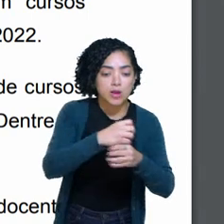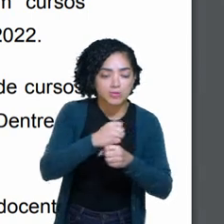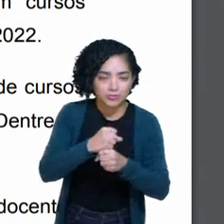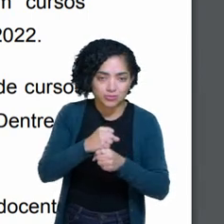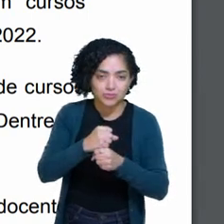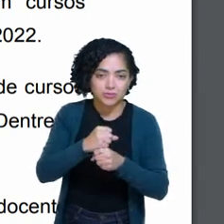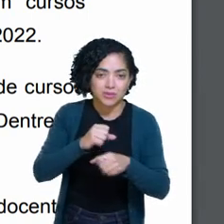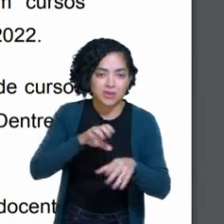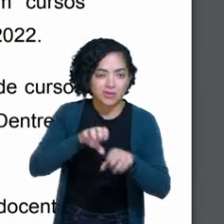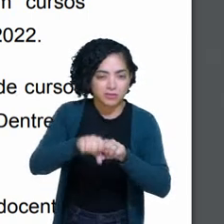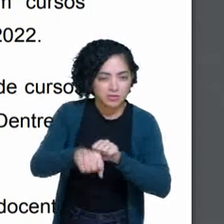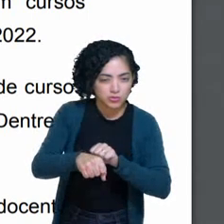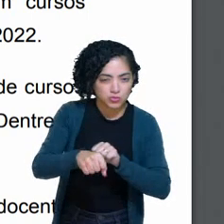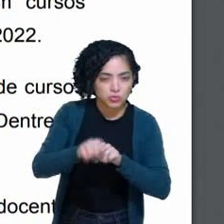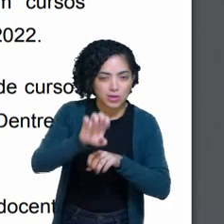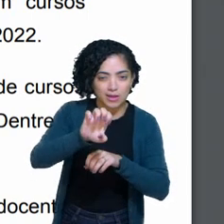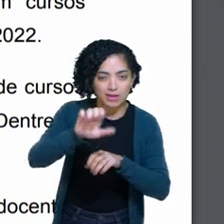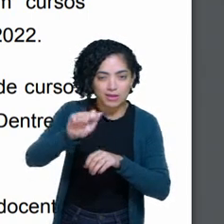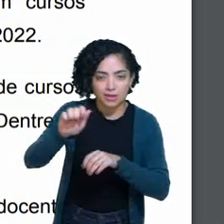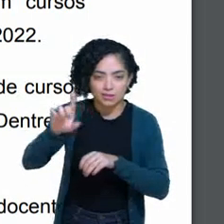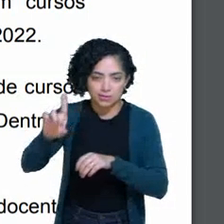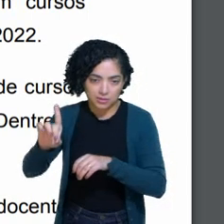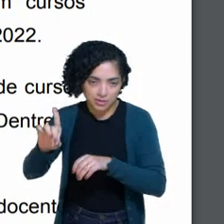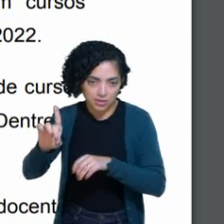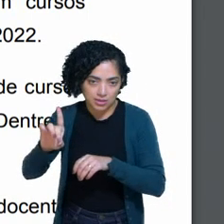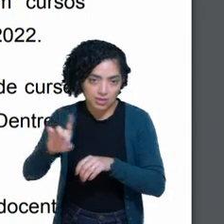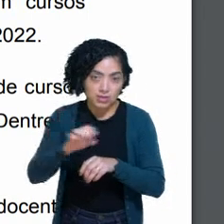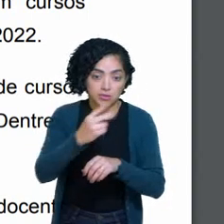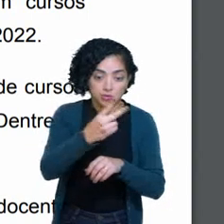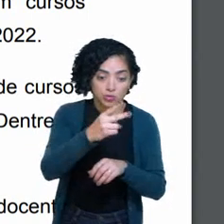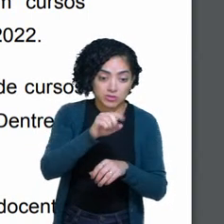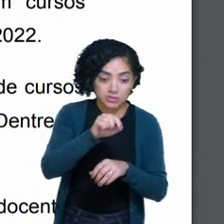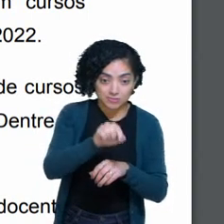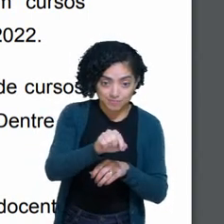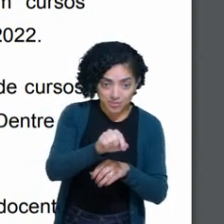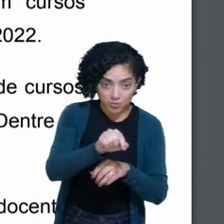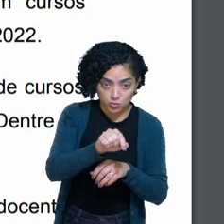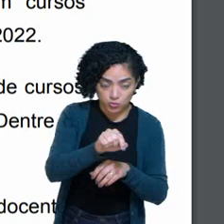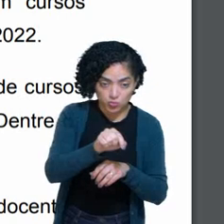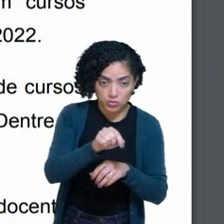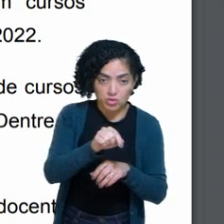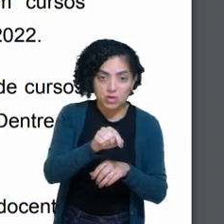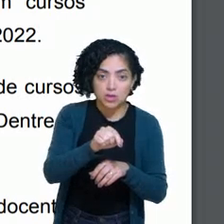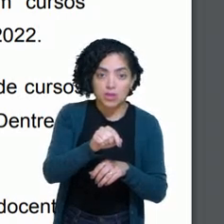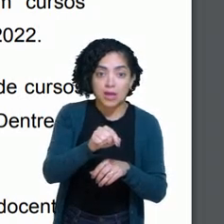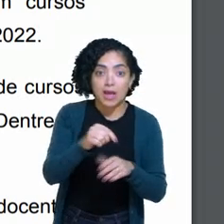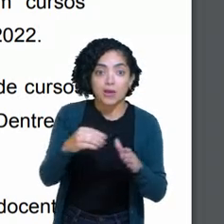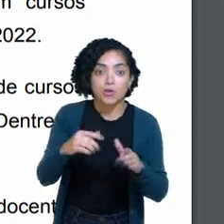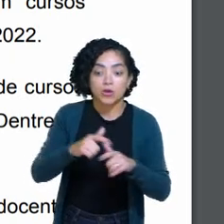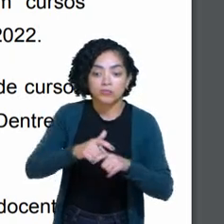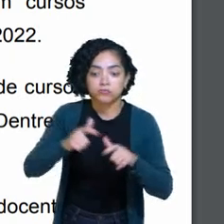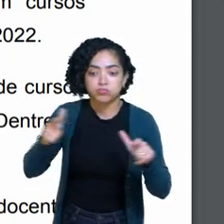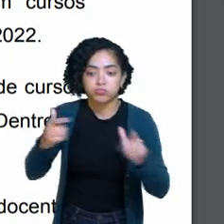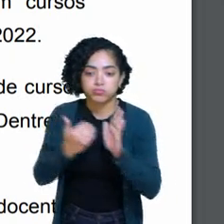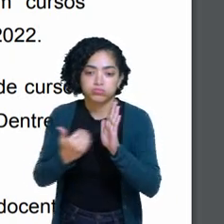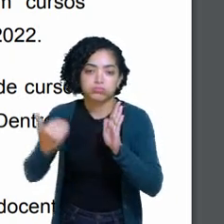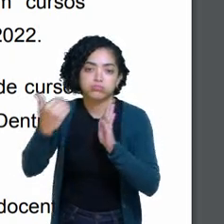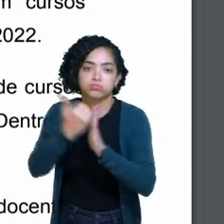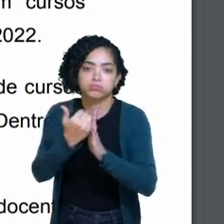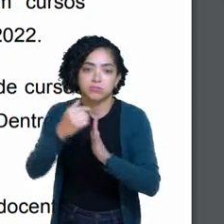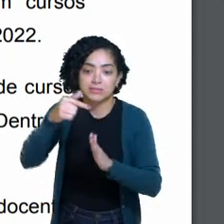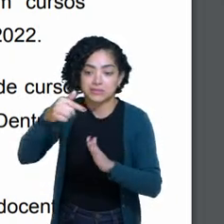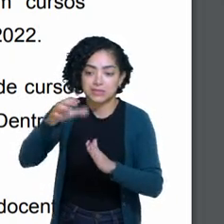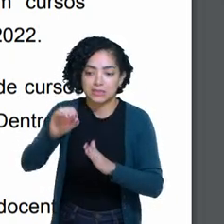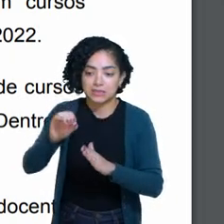distância que saltaram de pouco mais de 2000 estudantes em 2009 para quase em